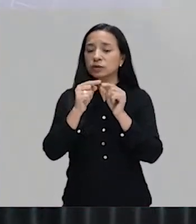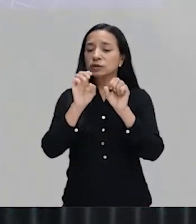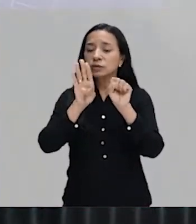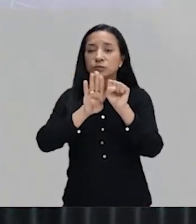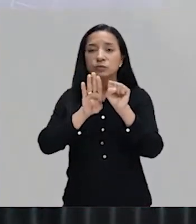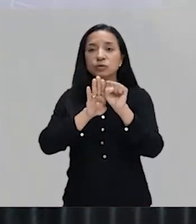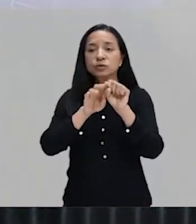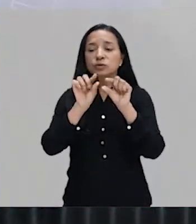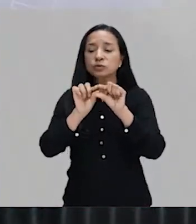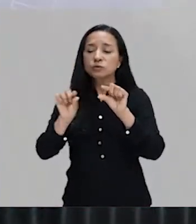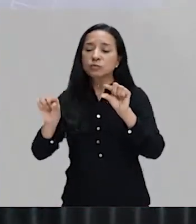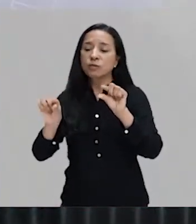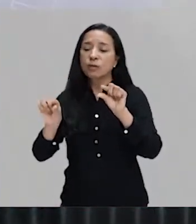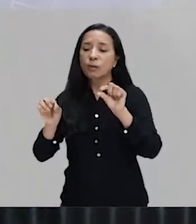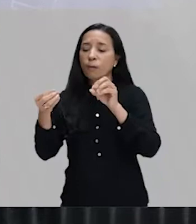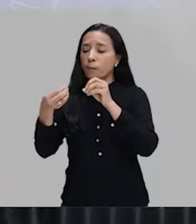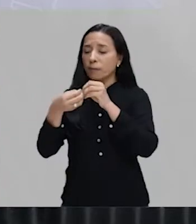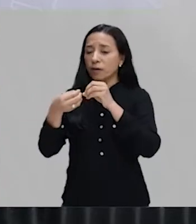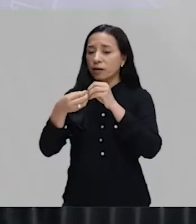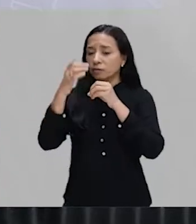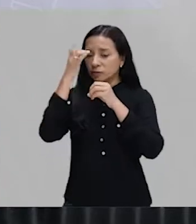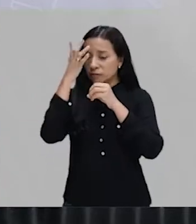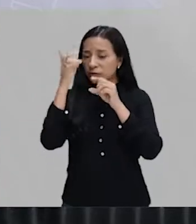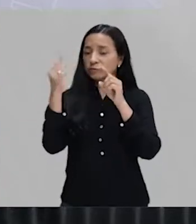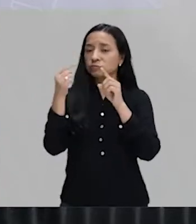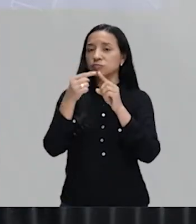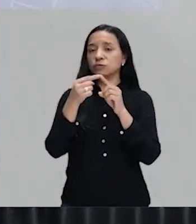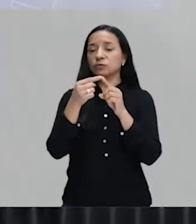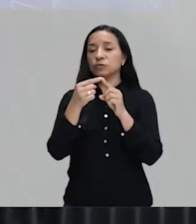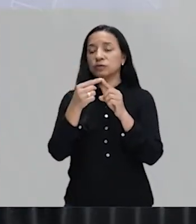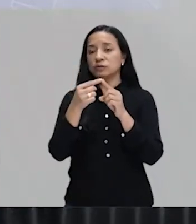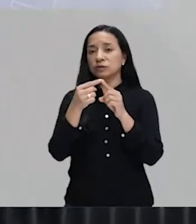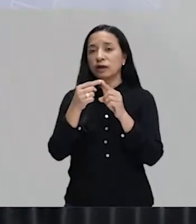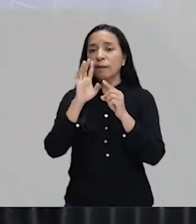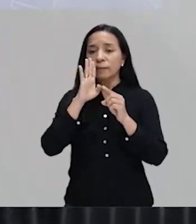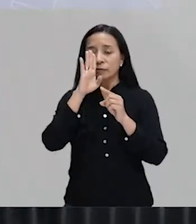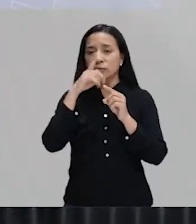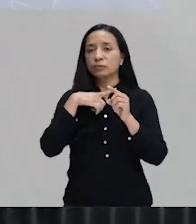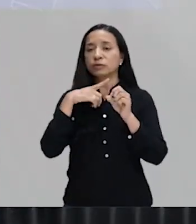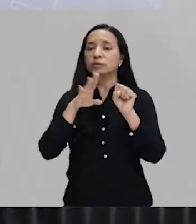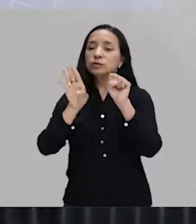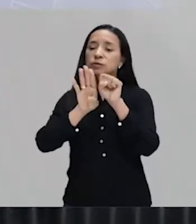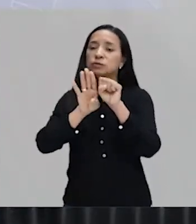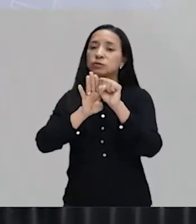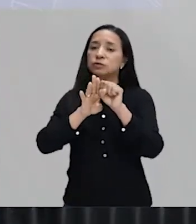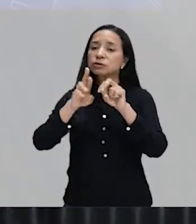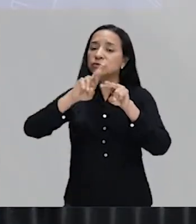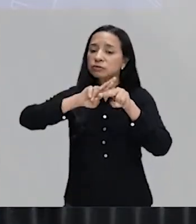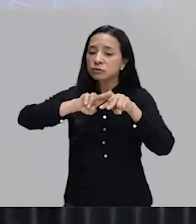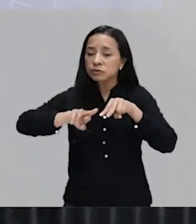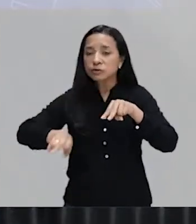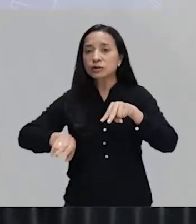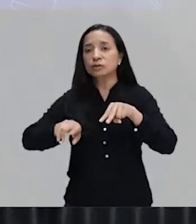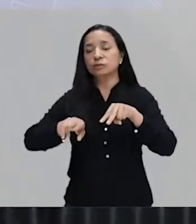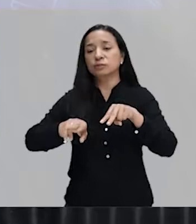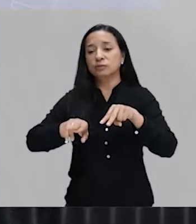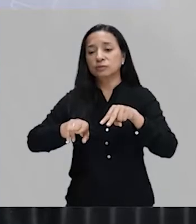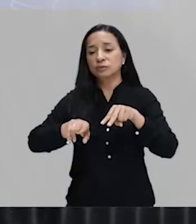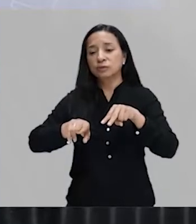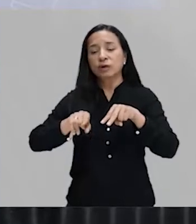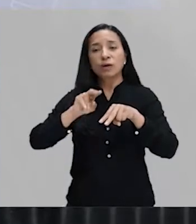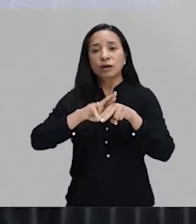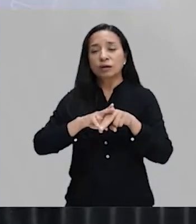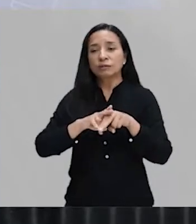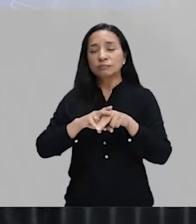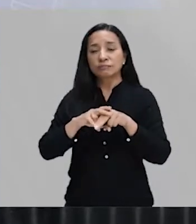bem próximo, que facilita aí essa concordância. Principalmente quando nós temos substantivos de gêneros diferentes, né? Quando é do mesmo gênero